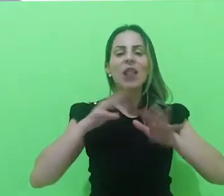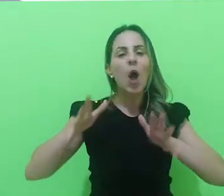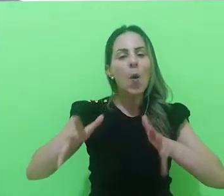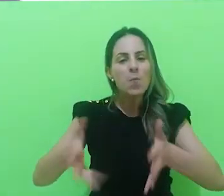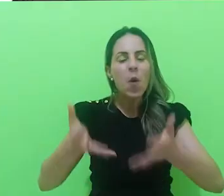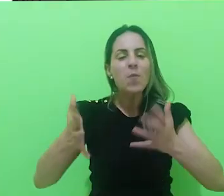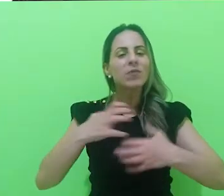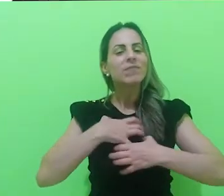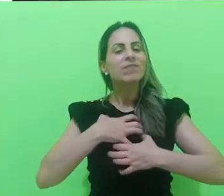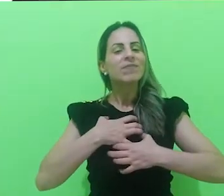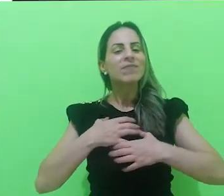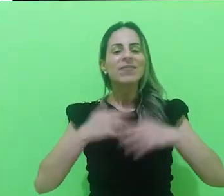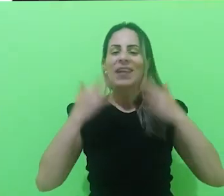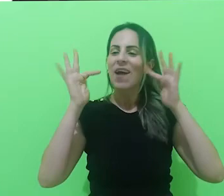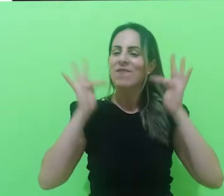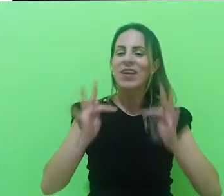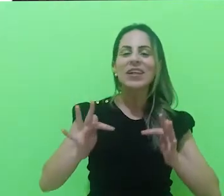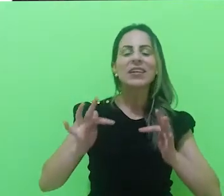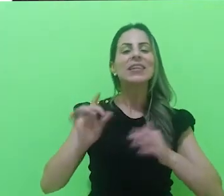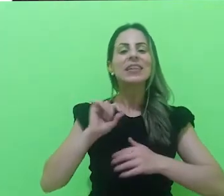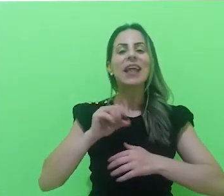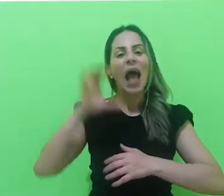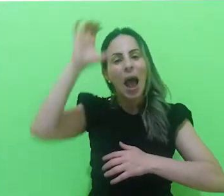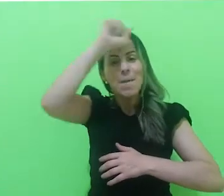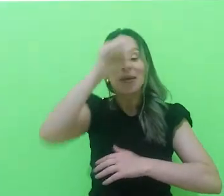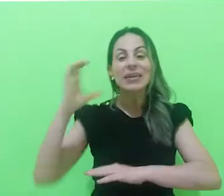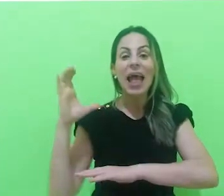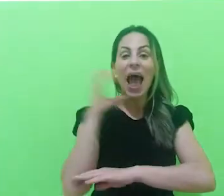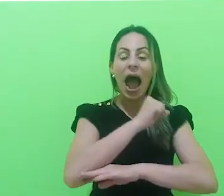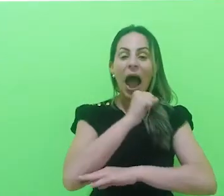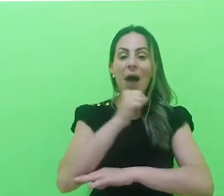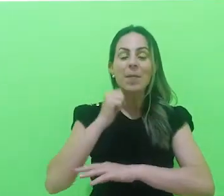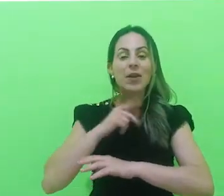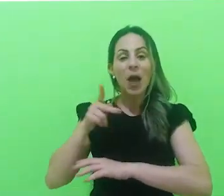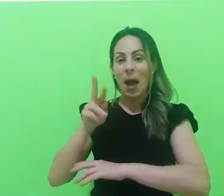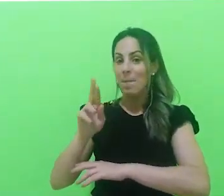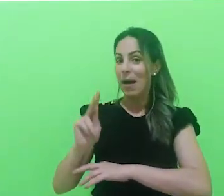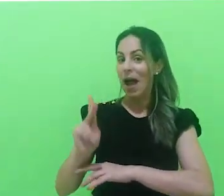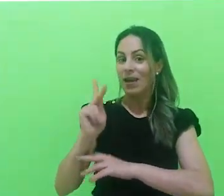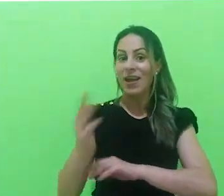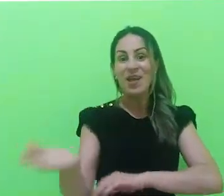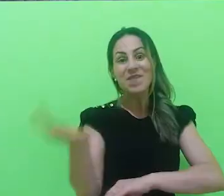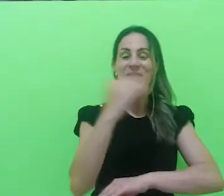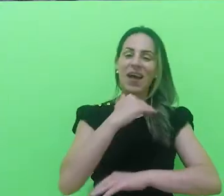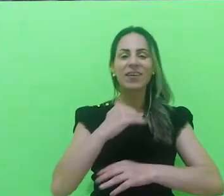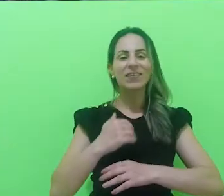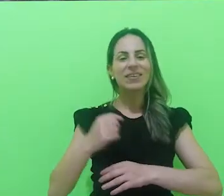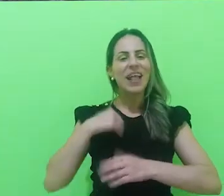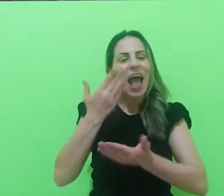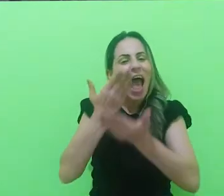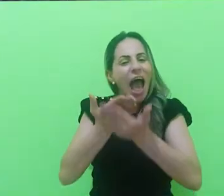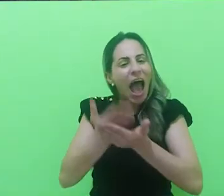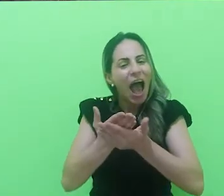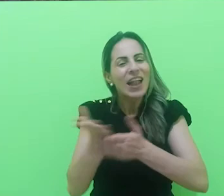continuar com alegria e aprender muito mais rápido. Nós somos a Parque. Vem com a gente, faça uma